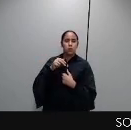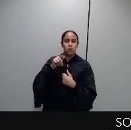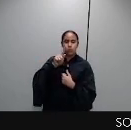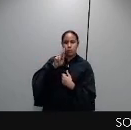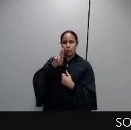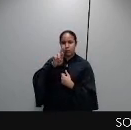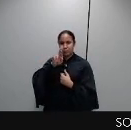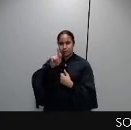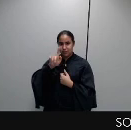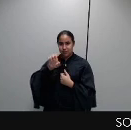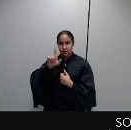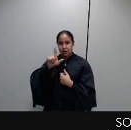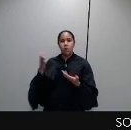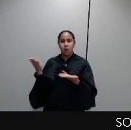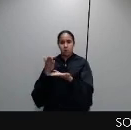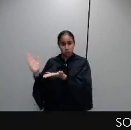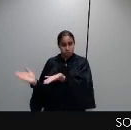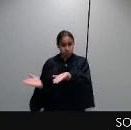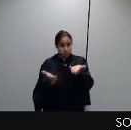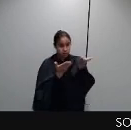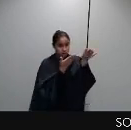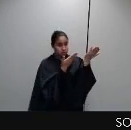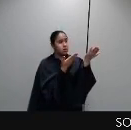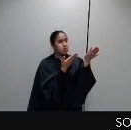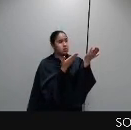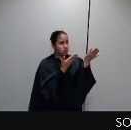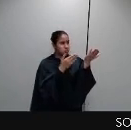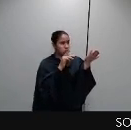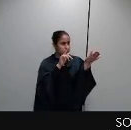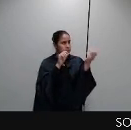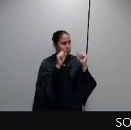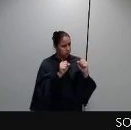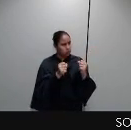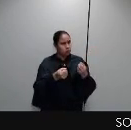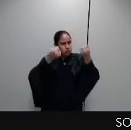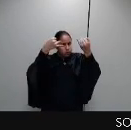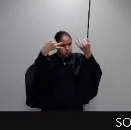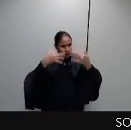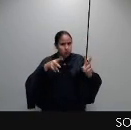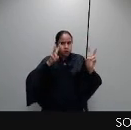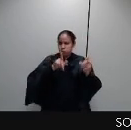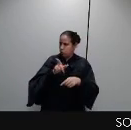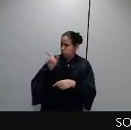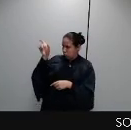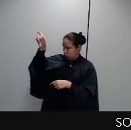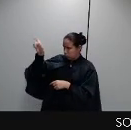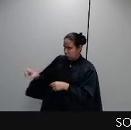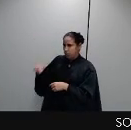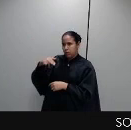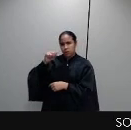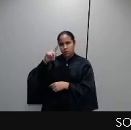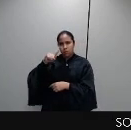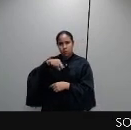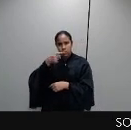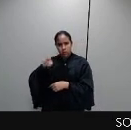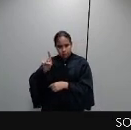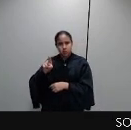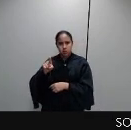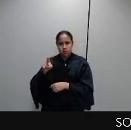eu já passo a palavra para o risco que na fase bom então os seus comentários as suas observações